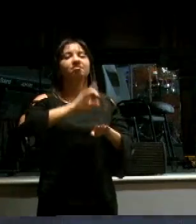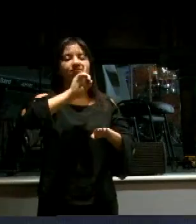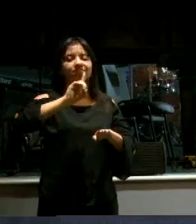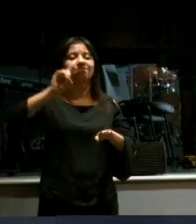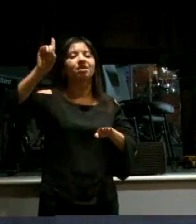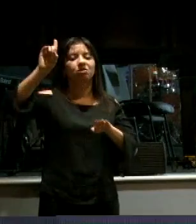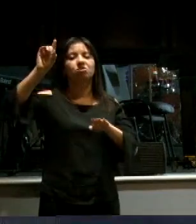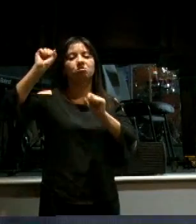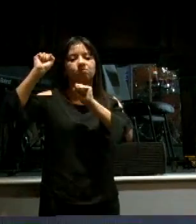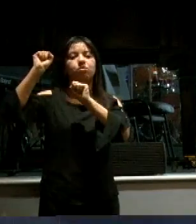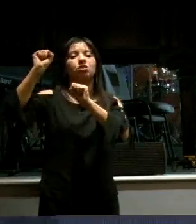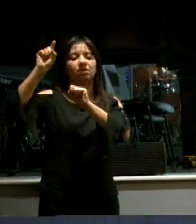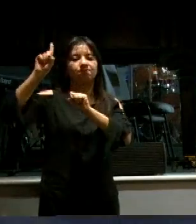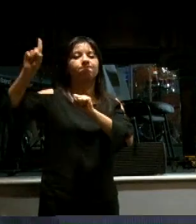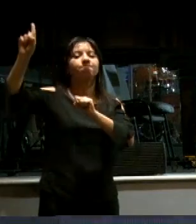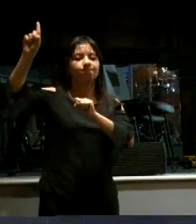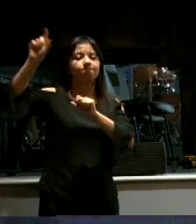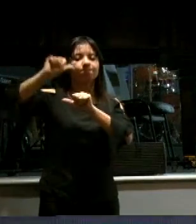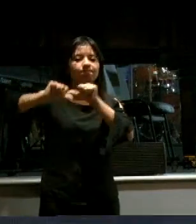O poder de Deus.